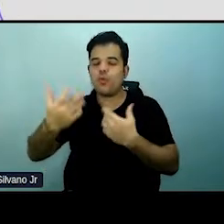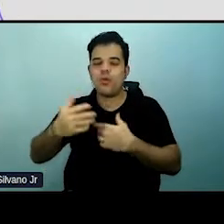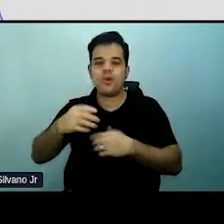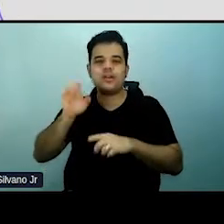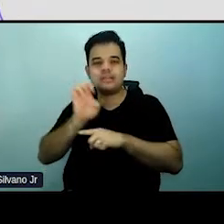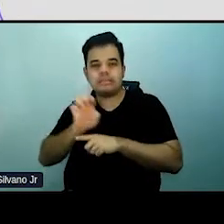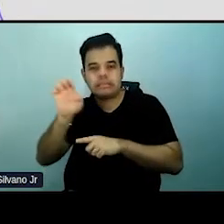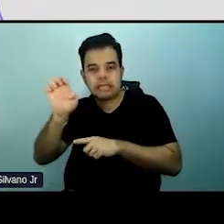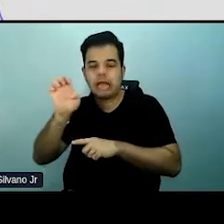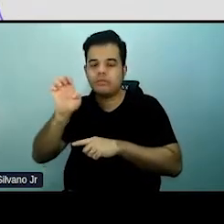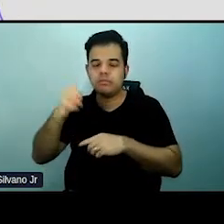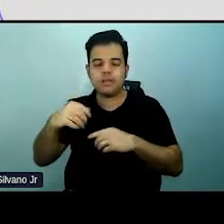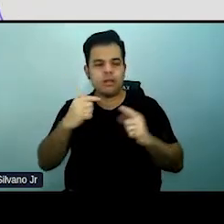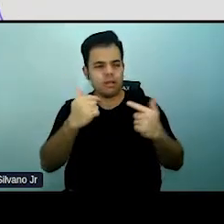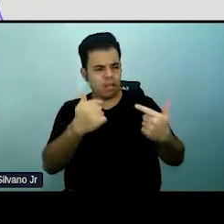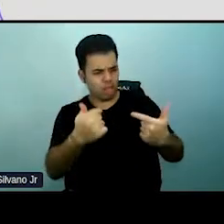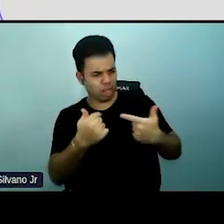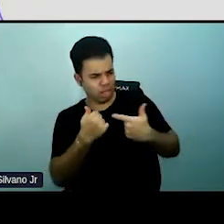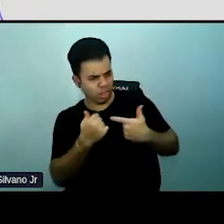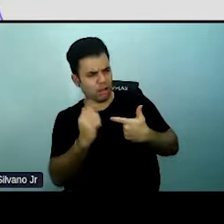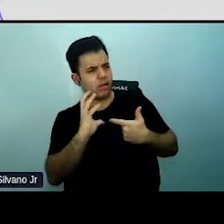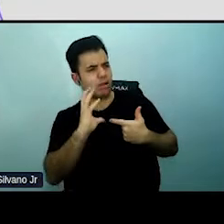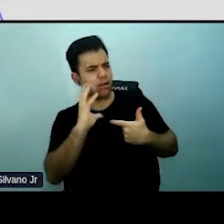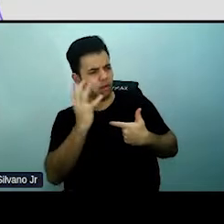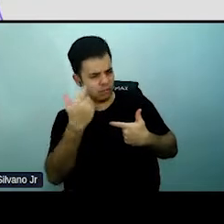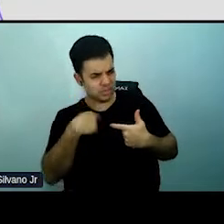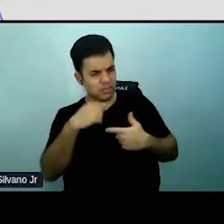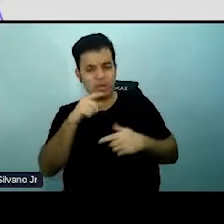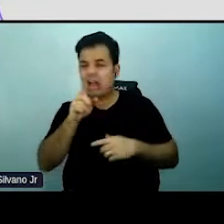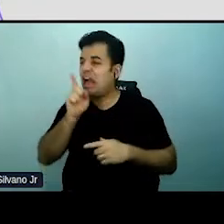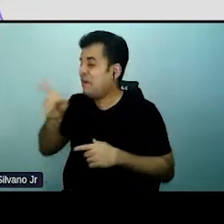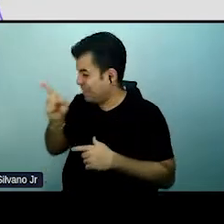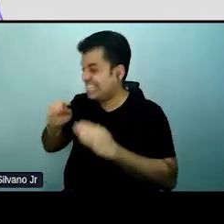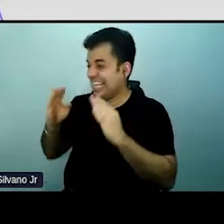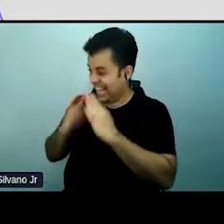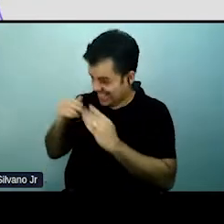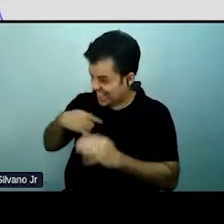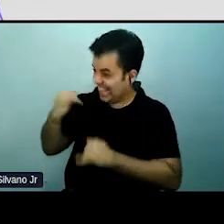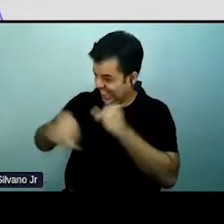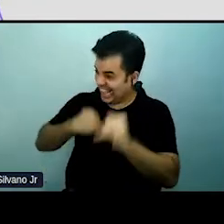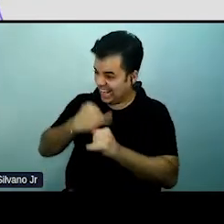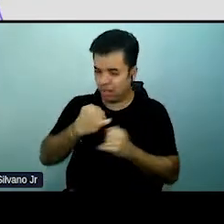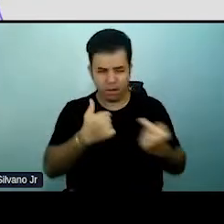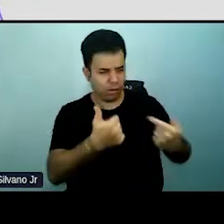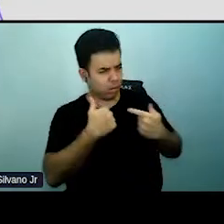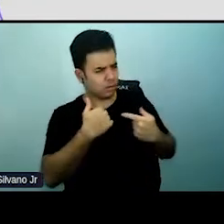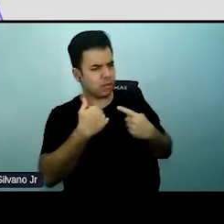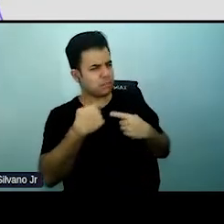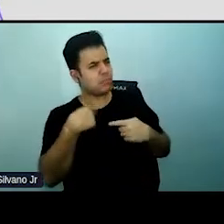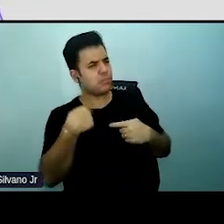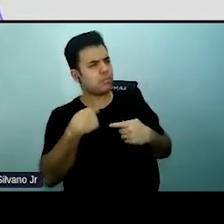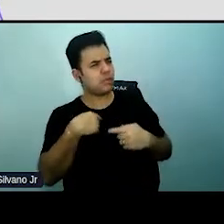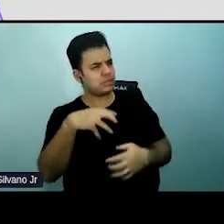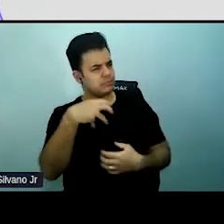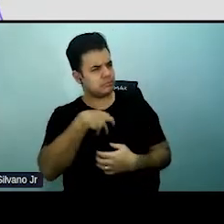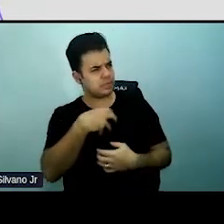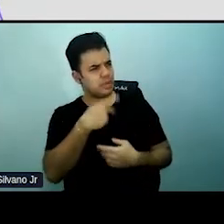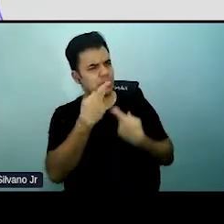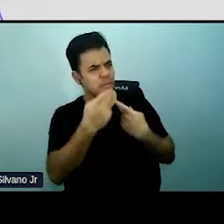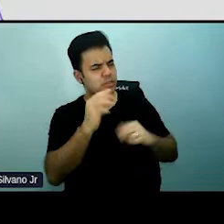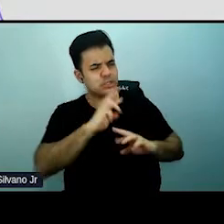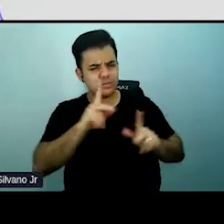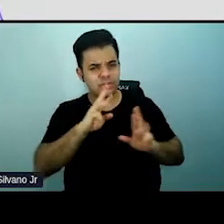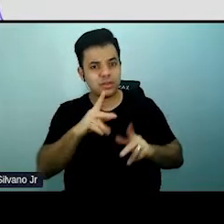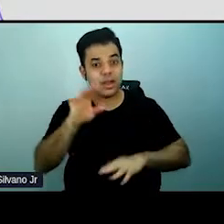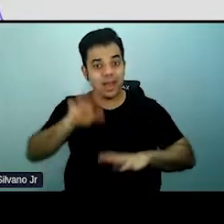tinha internet. Algo de 2021. Necessidade de trabalhar é o principal motivo para abandonar a escola. 4 em cada